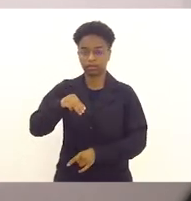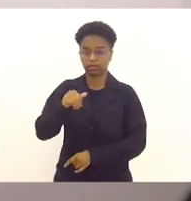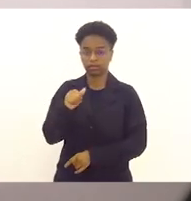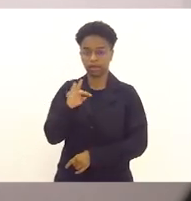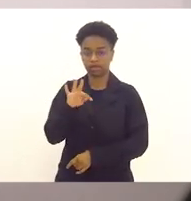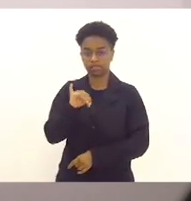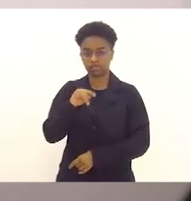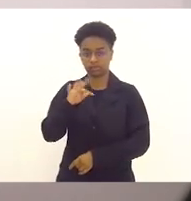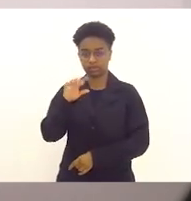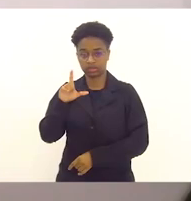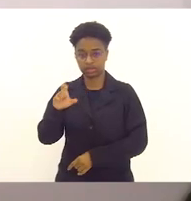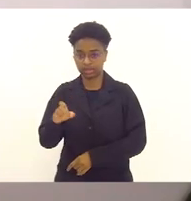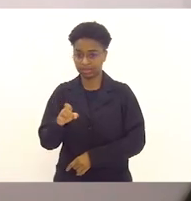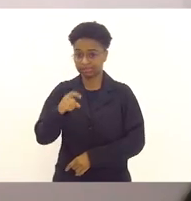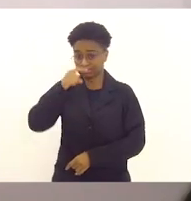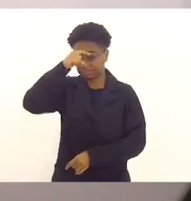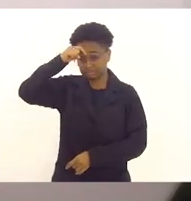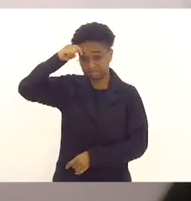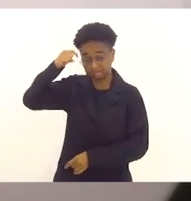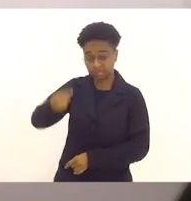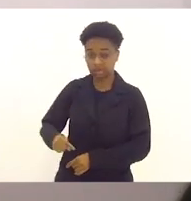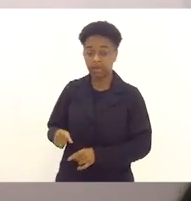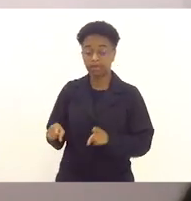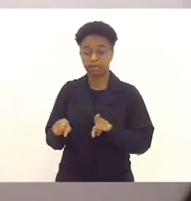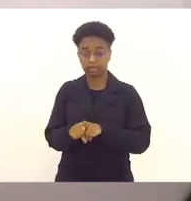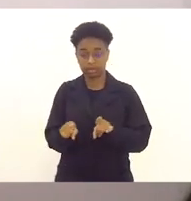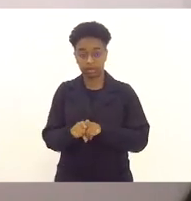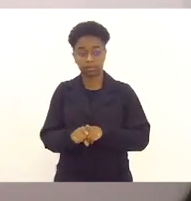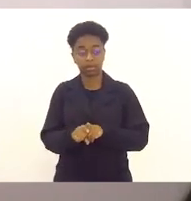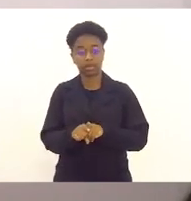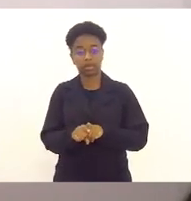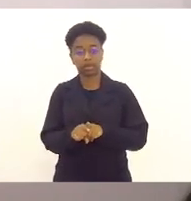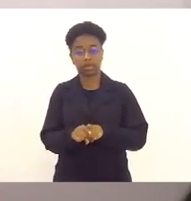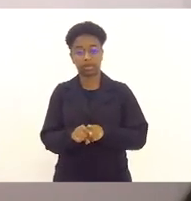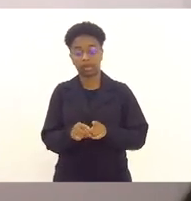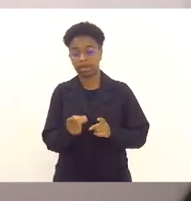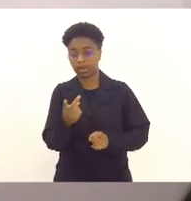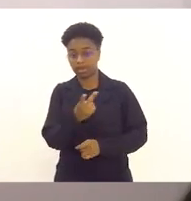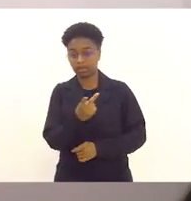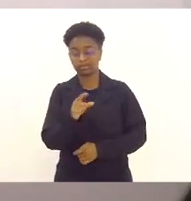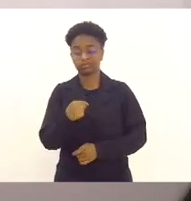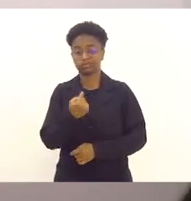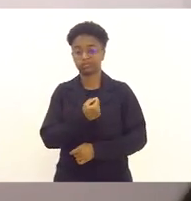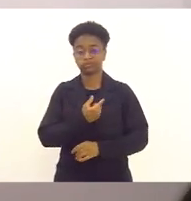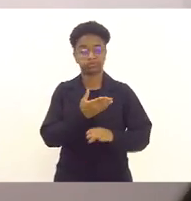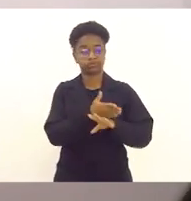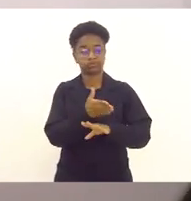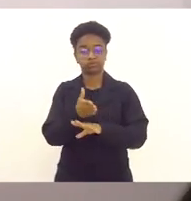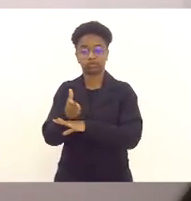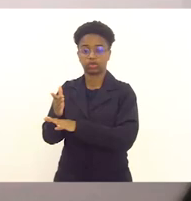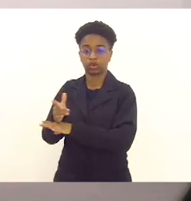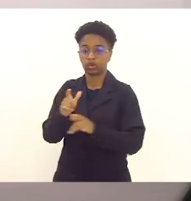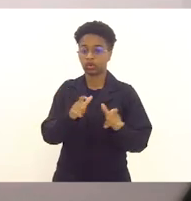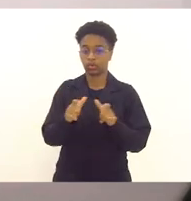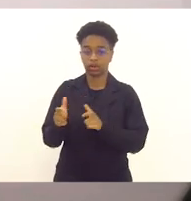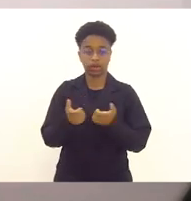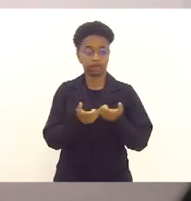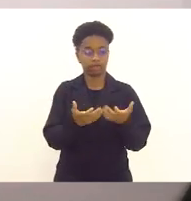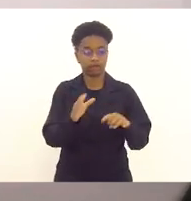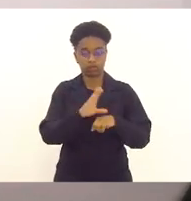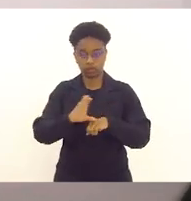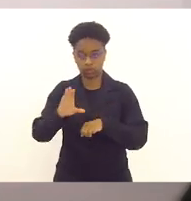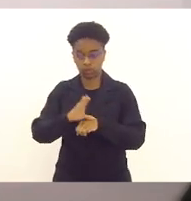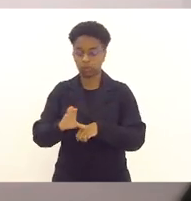e elas a gente né eu inclui nisso a gente vai para outros lugares da capacitação como lá no curso da